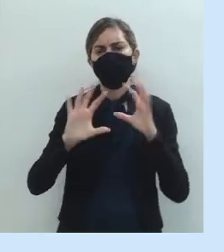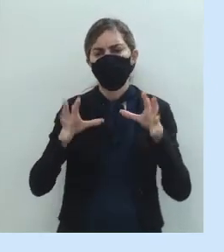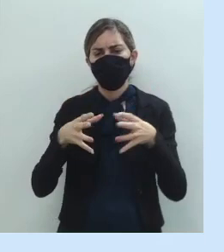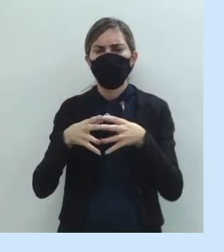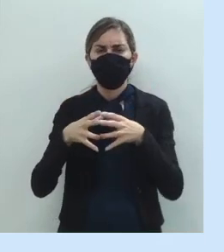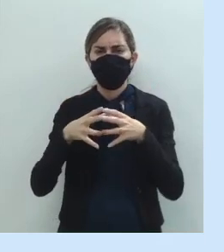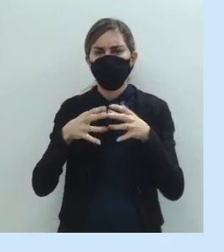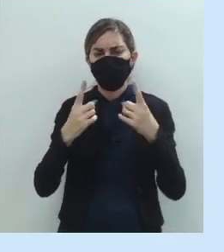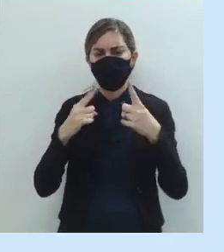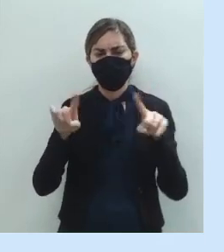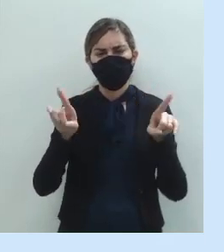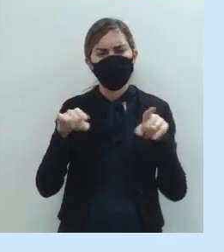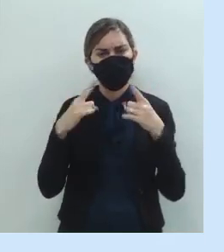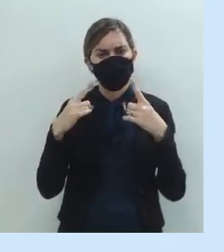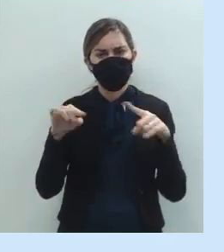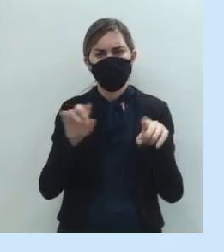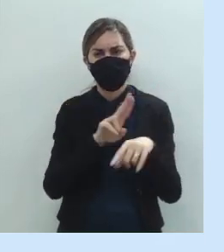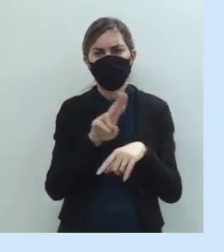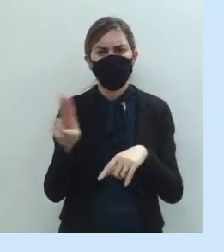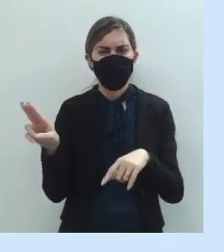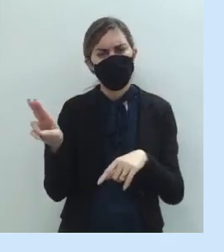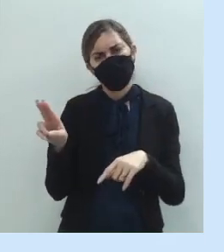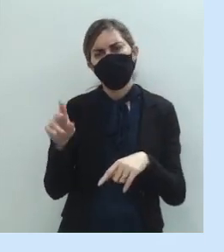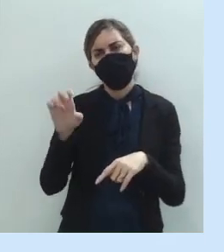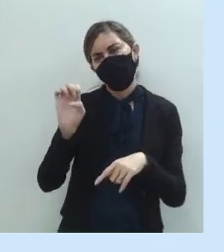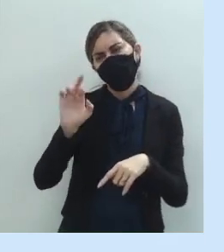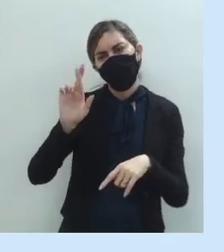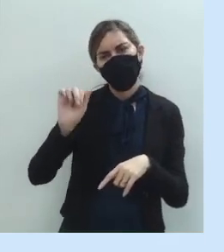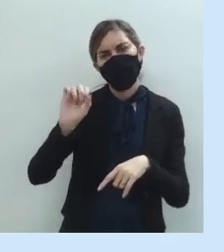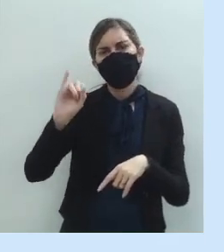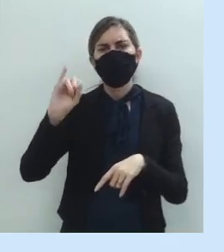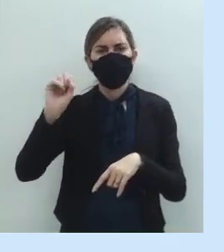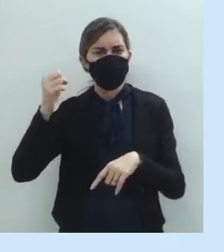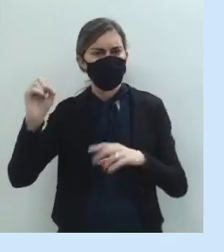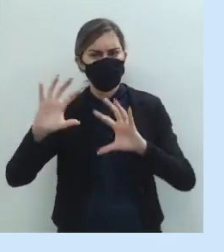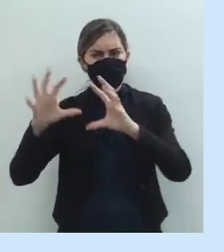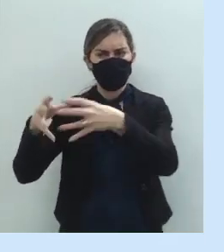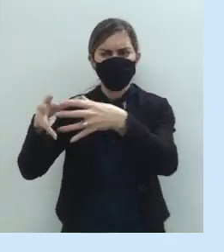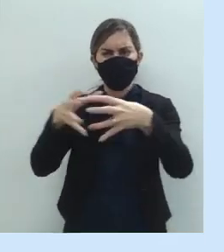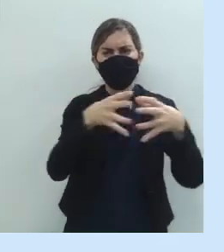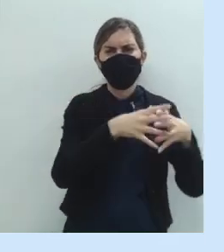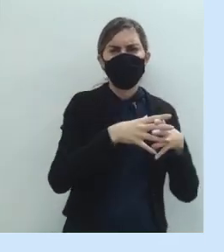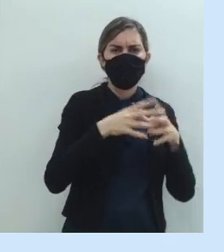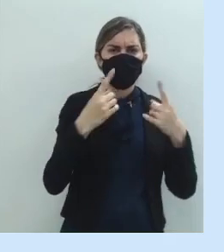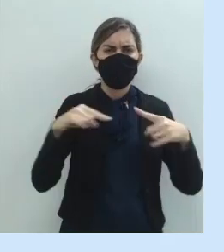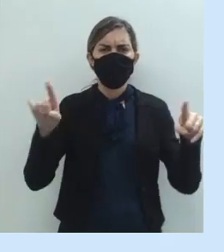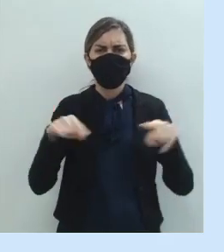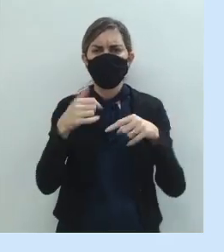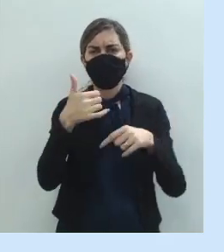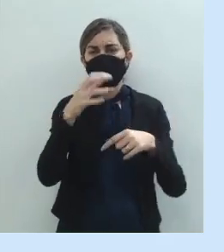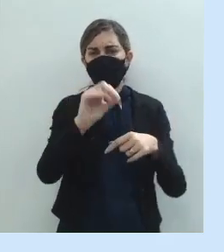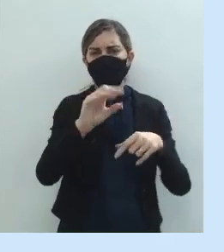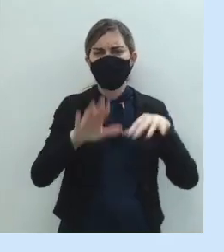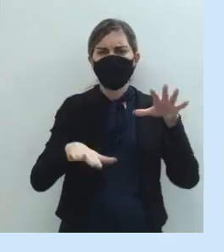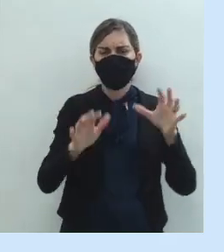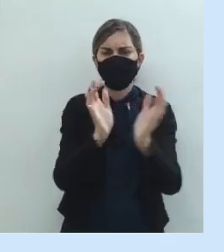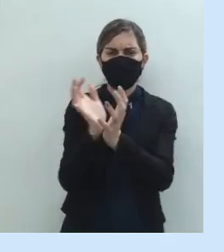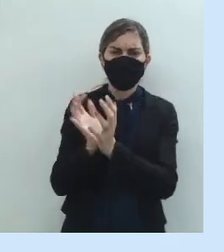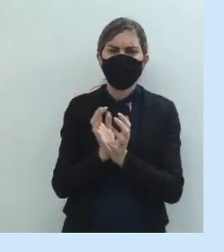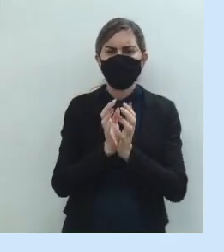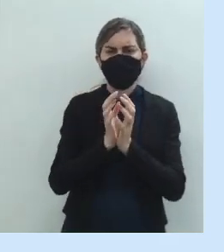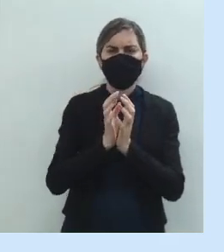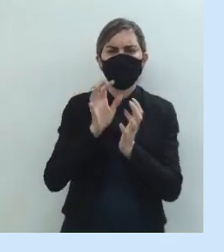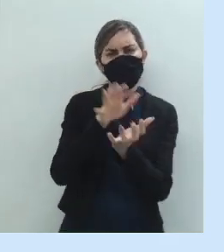coletânea musical chamada No Mínimo Era Isso, que reuniu músicos de 10 bandas de Pernambuco,